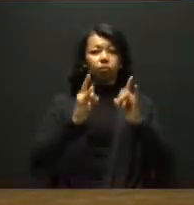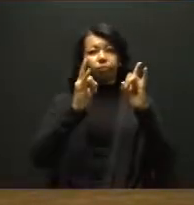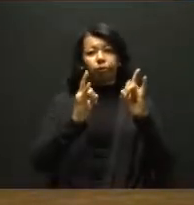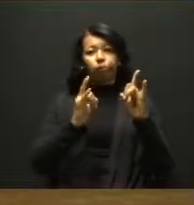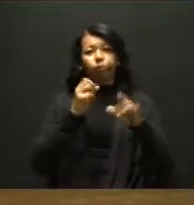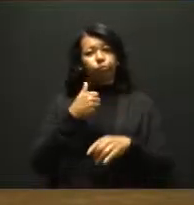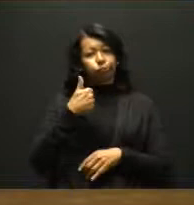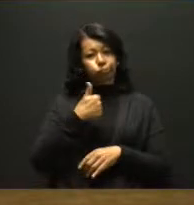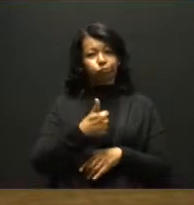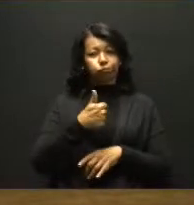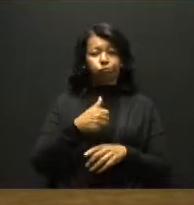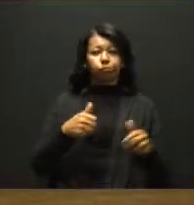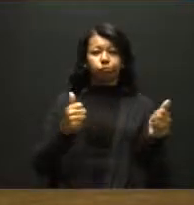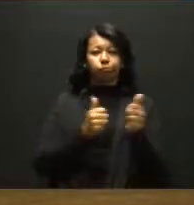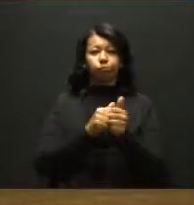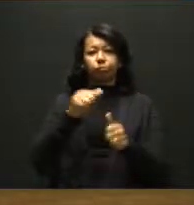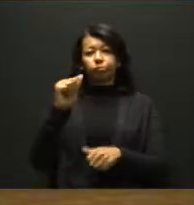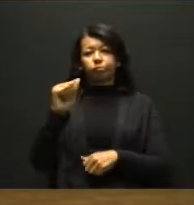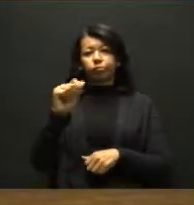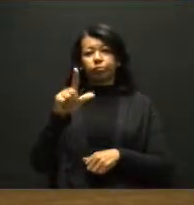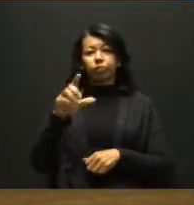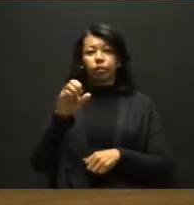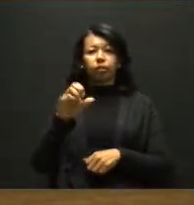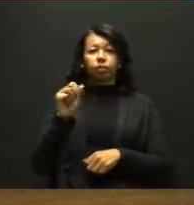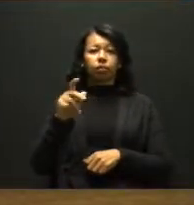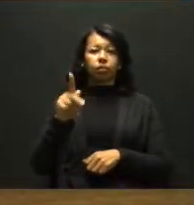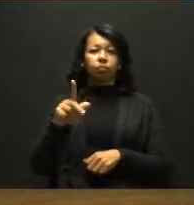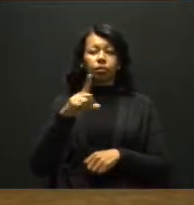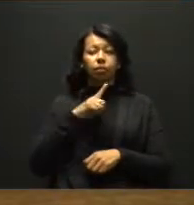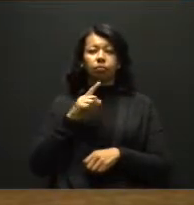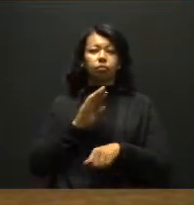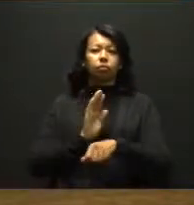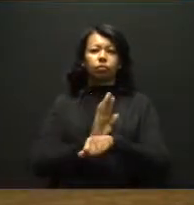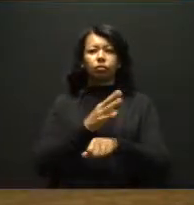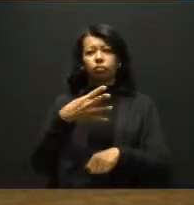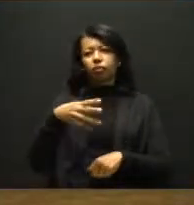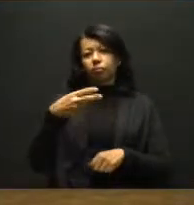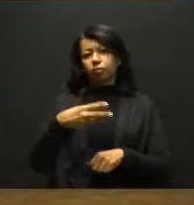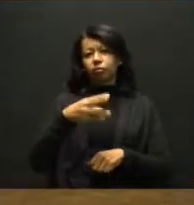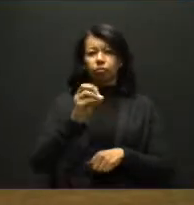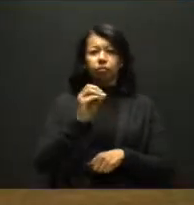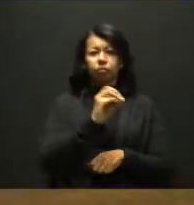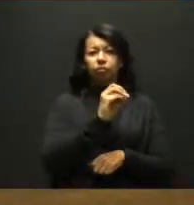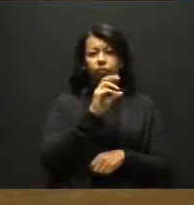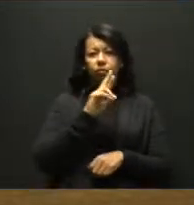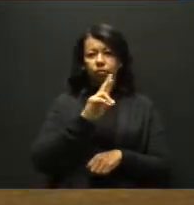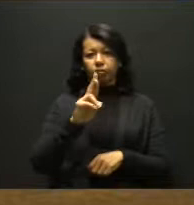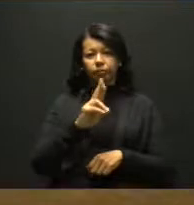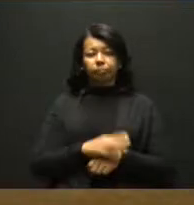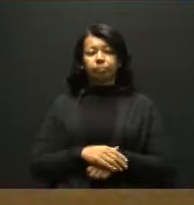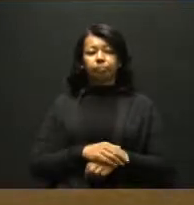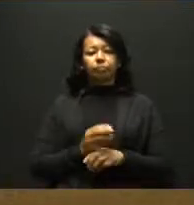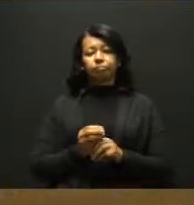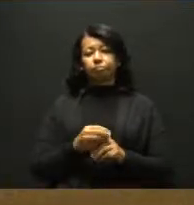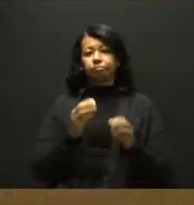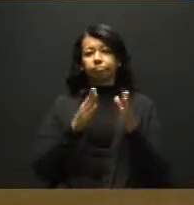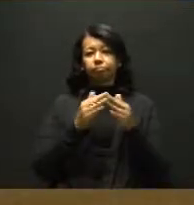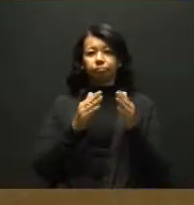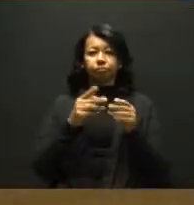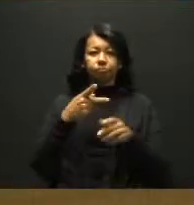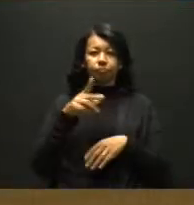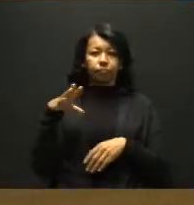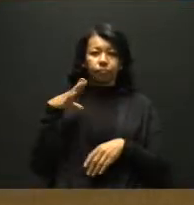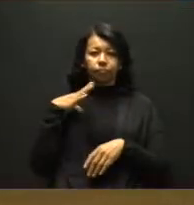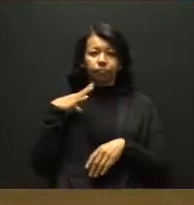próximo da alesp ele ainda goza de um benefício de 4.200 reais ea gente impor aos nossos